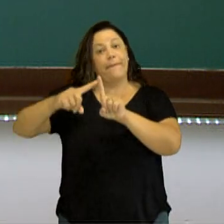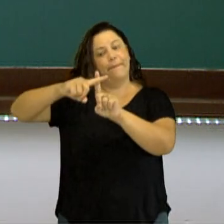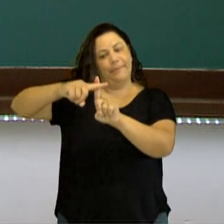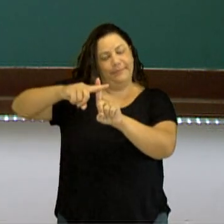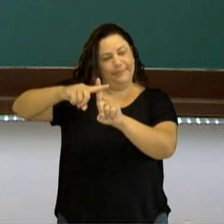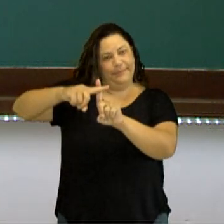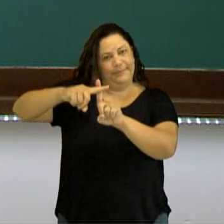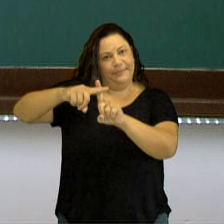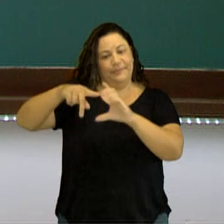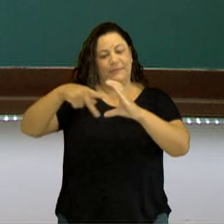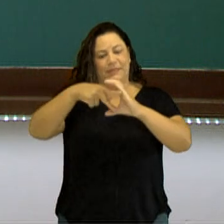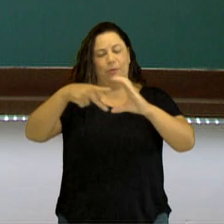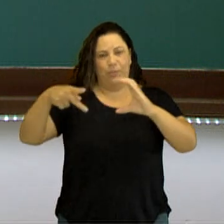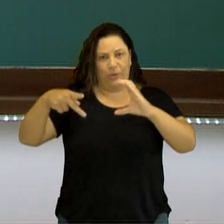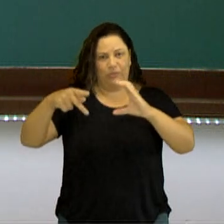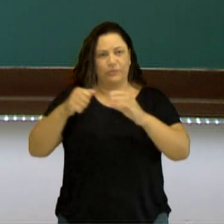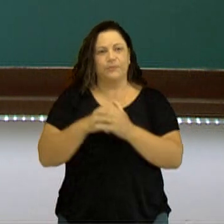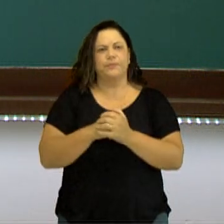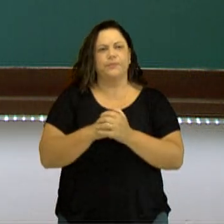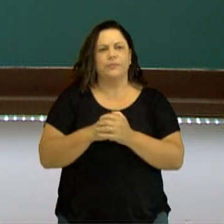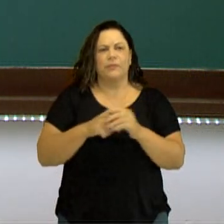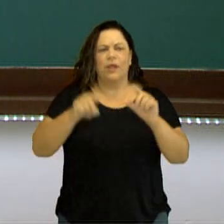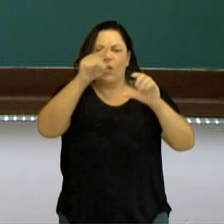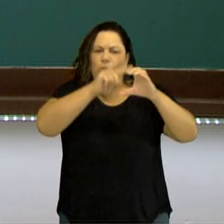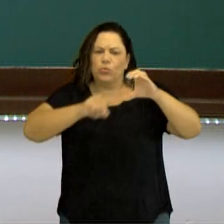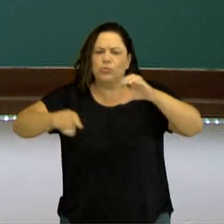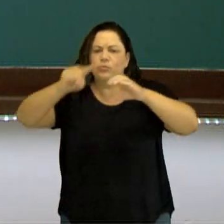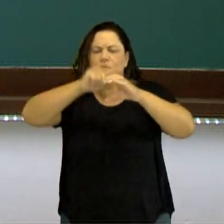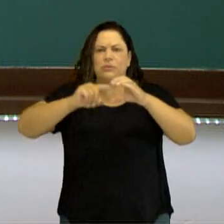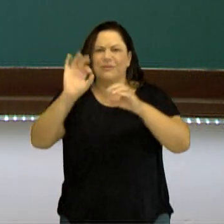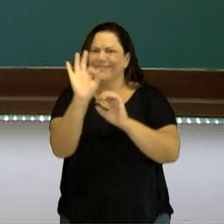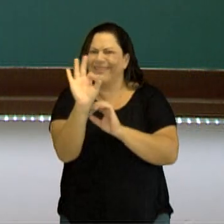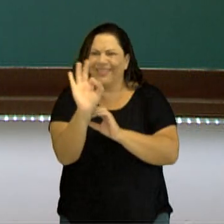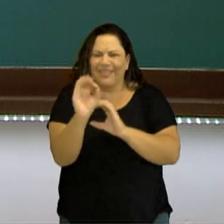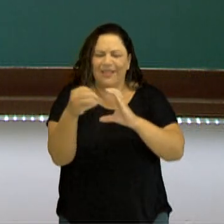positiva. Aqueles círculos sem nada dentro são os nêutrons. Vamos